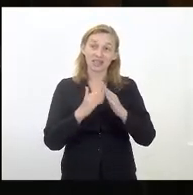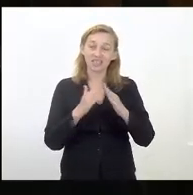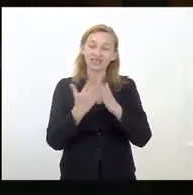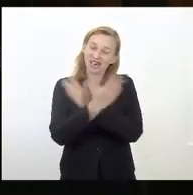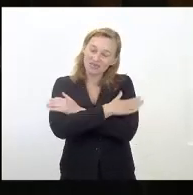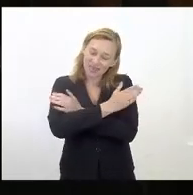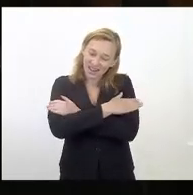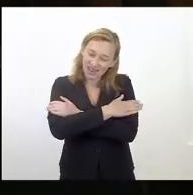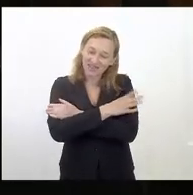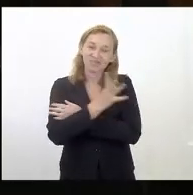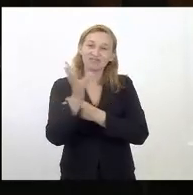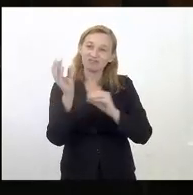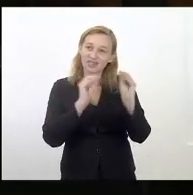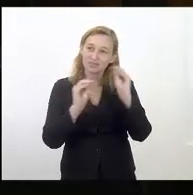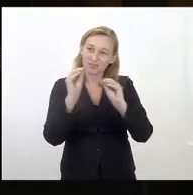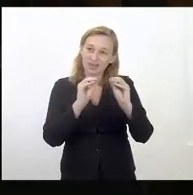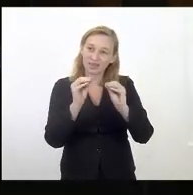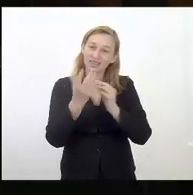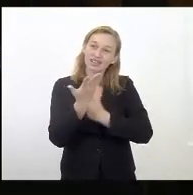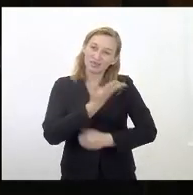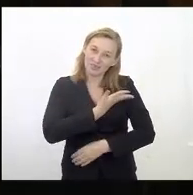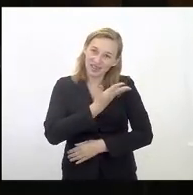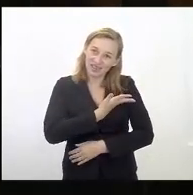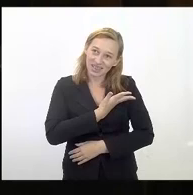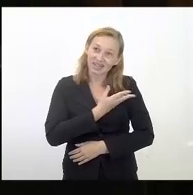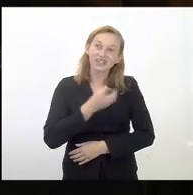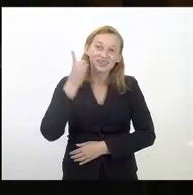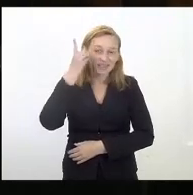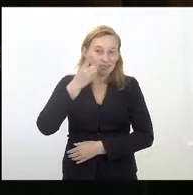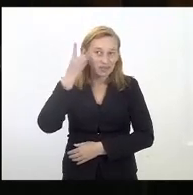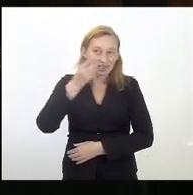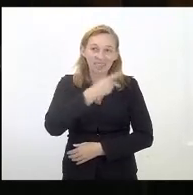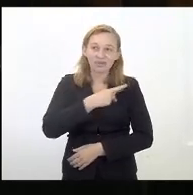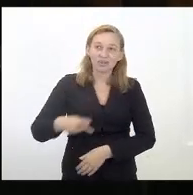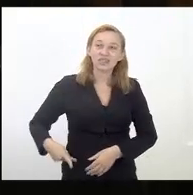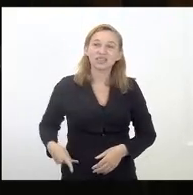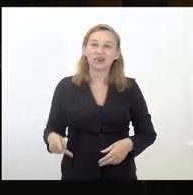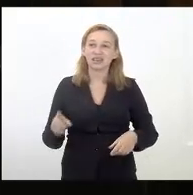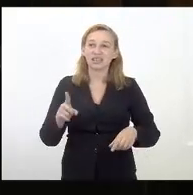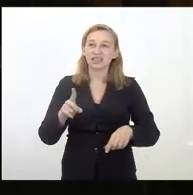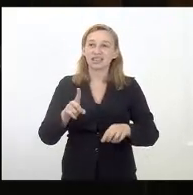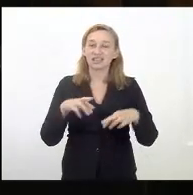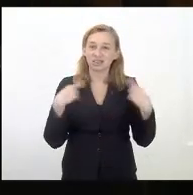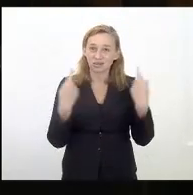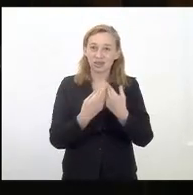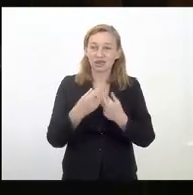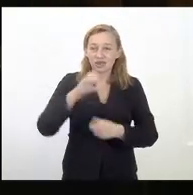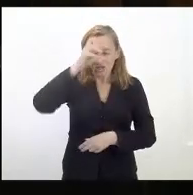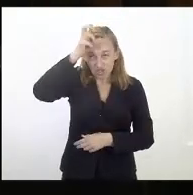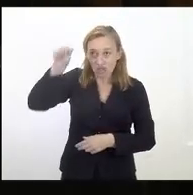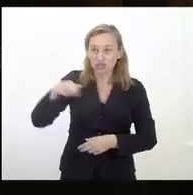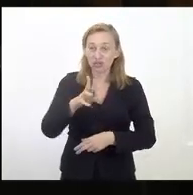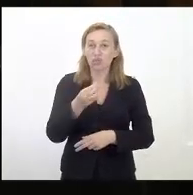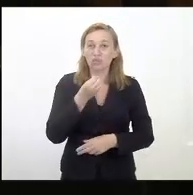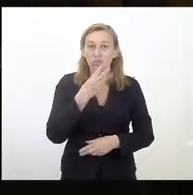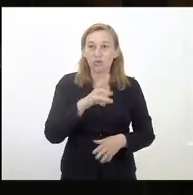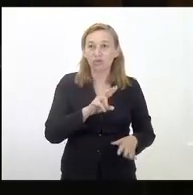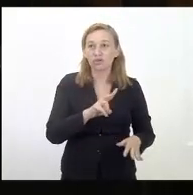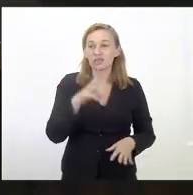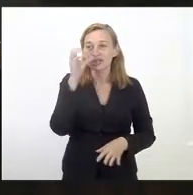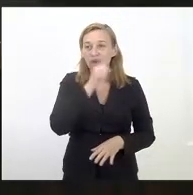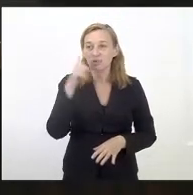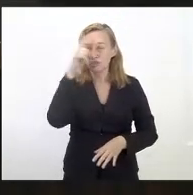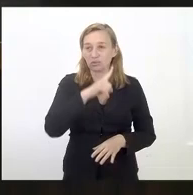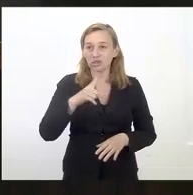meu grande abraço e um grande beijo na minha grande amiga deputada Presidente dessa seção tia Ju um bom final de semana a todos e fiquem com